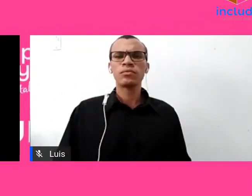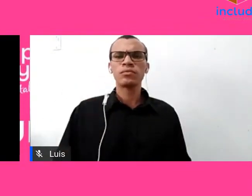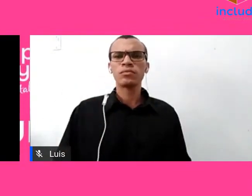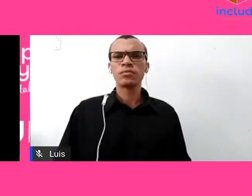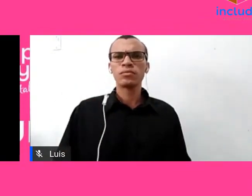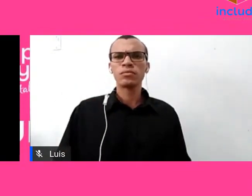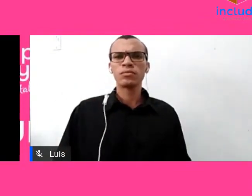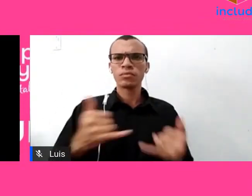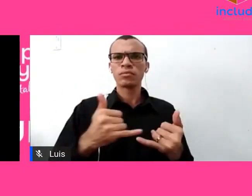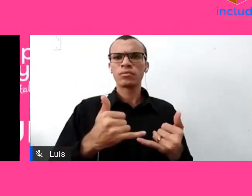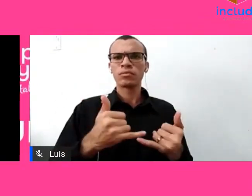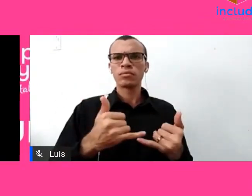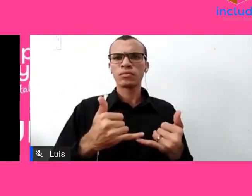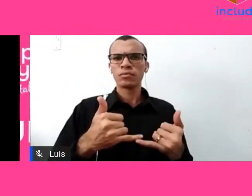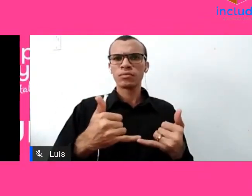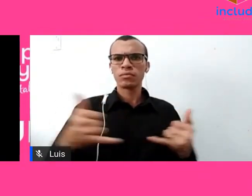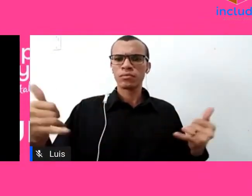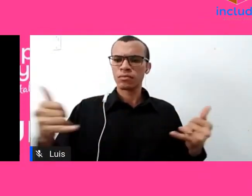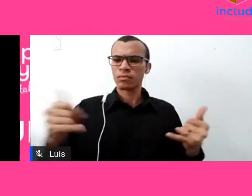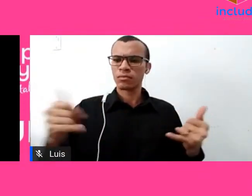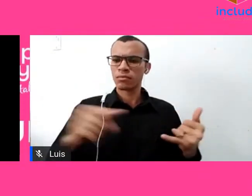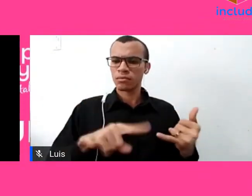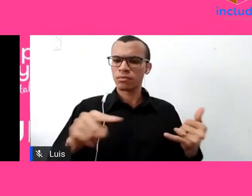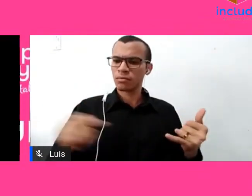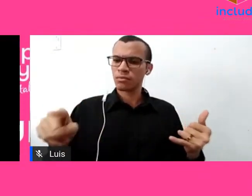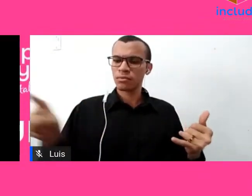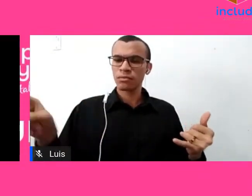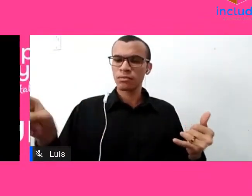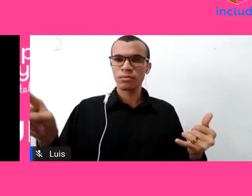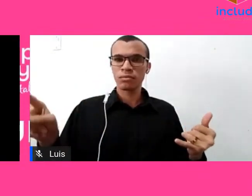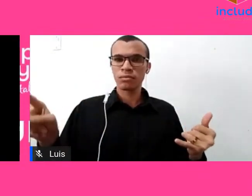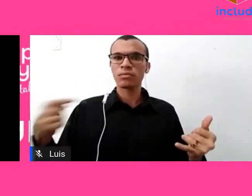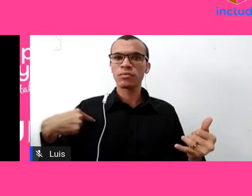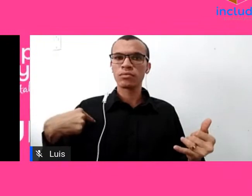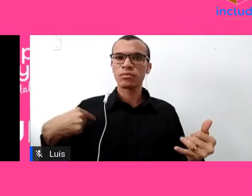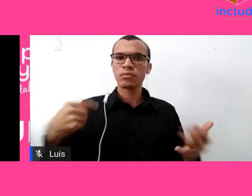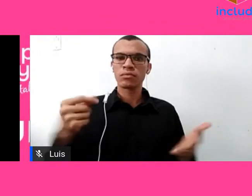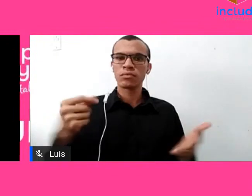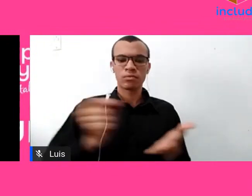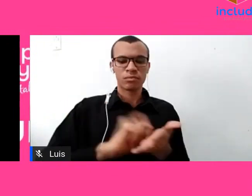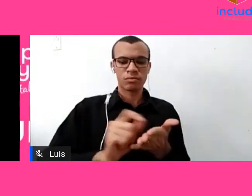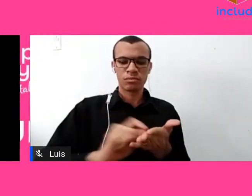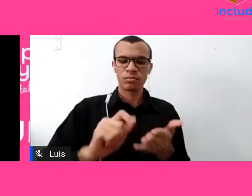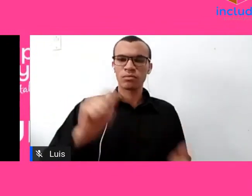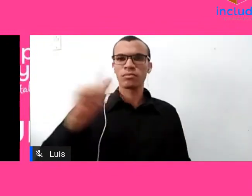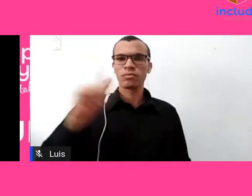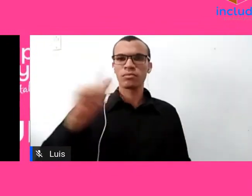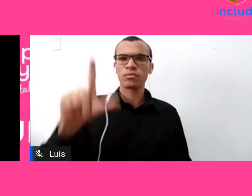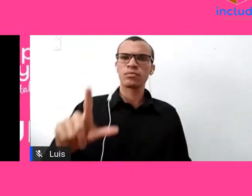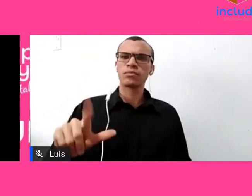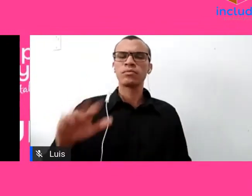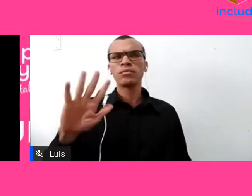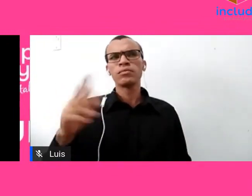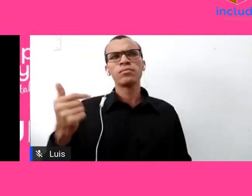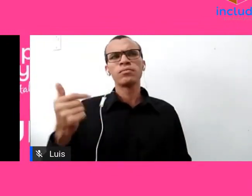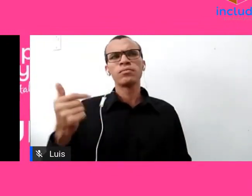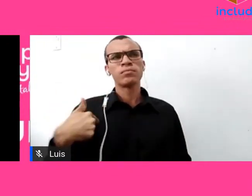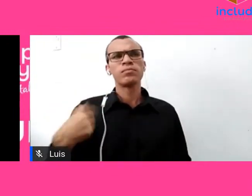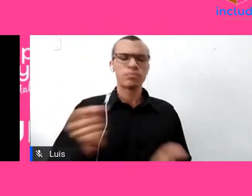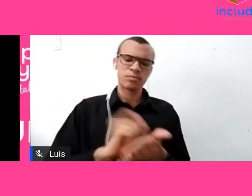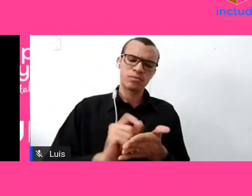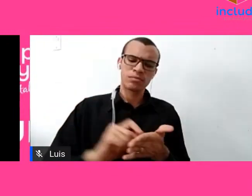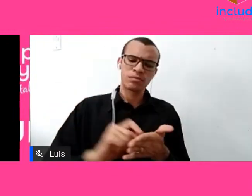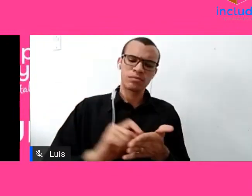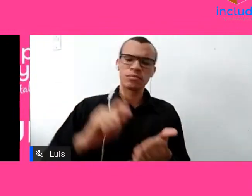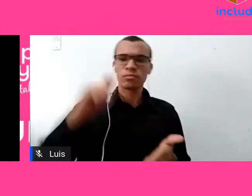traço, traço, que nem aqui, ó, eu vou riscar de azul. Ah, mas eu estou usando a caneta preta. Tudo